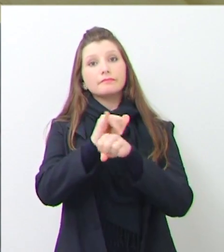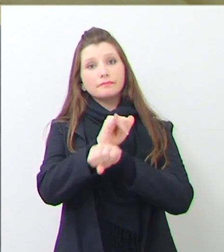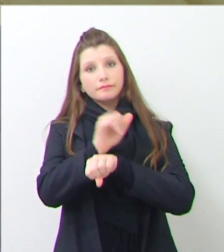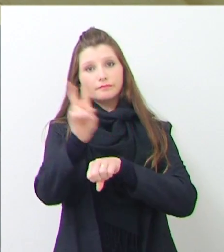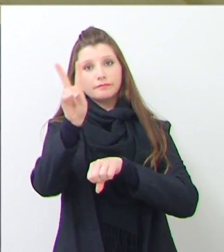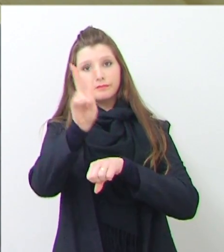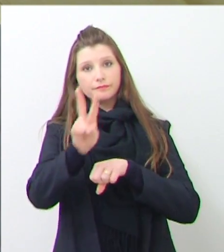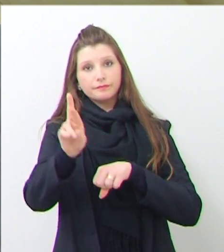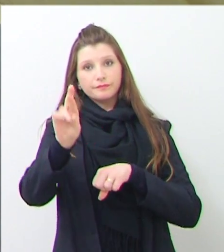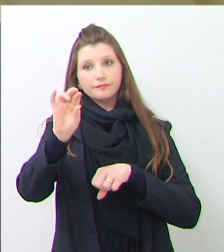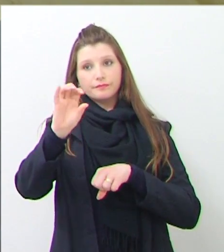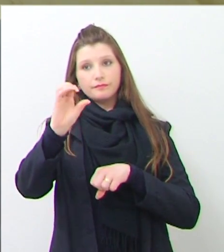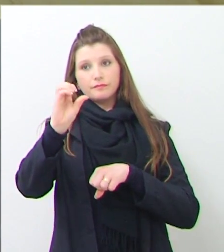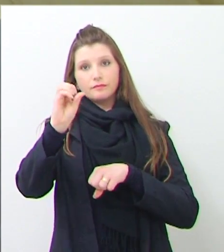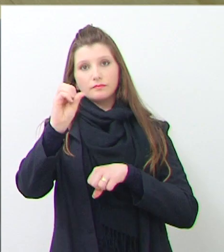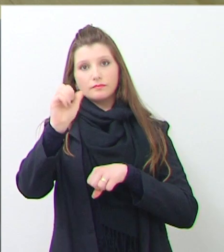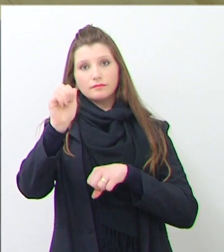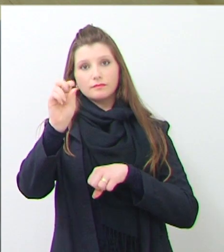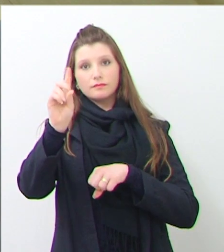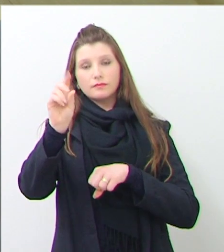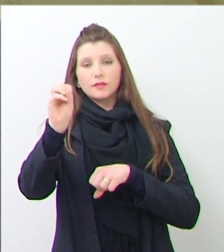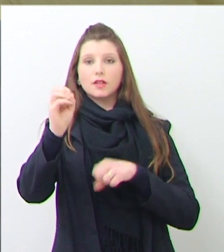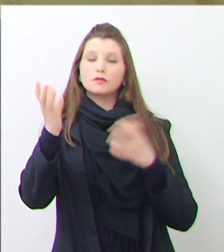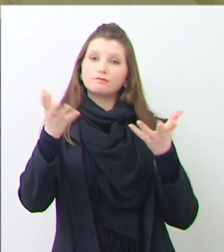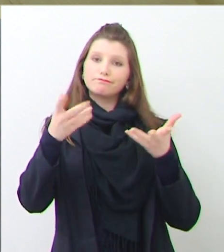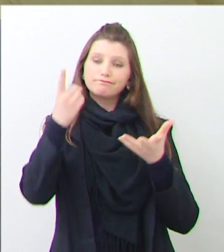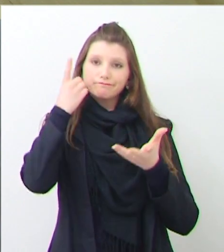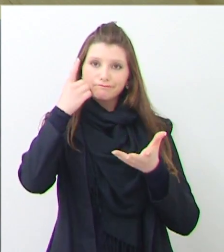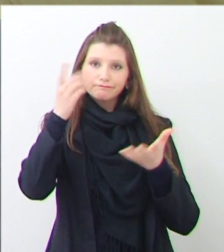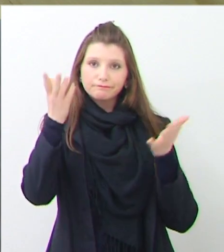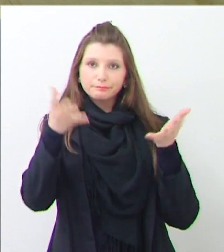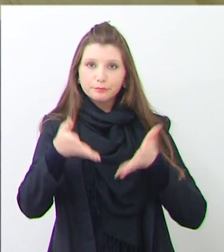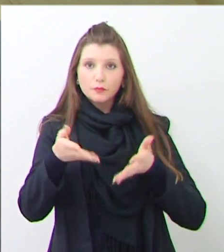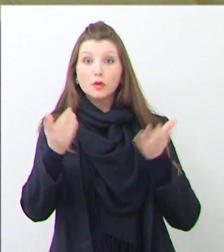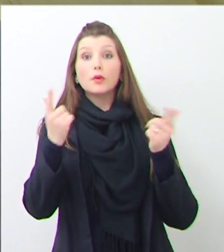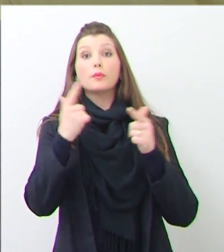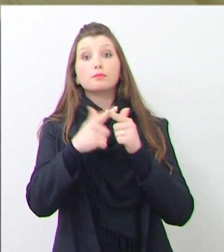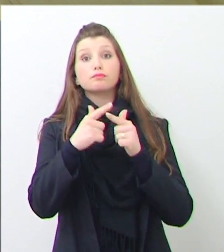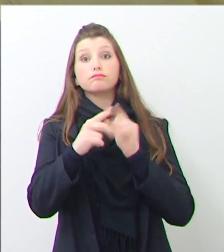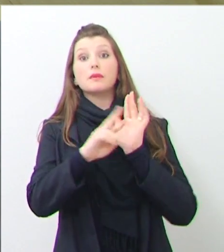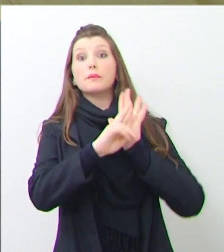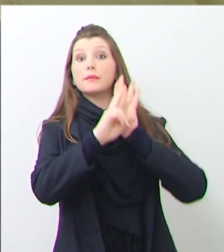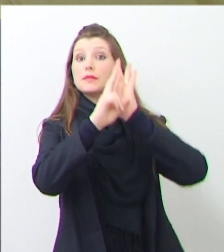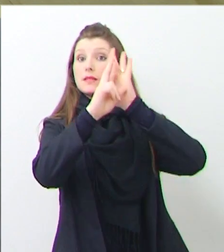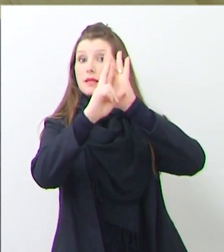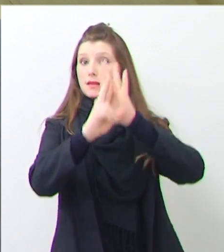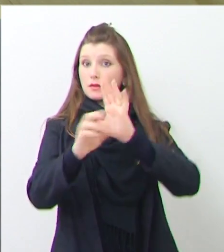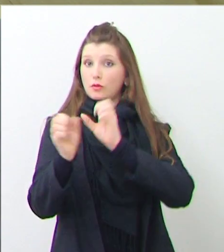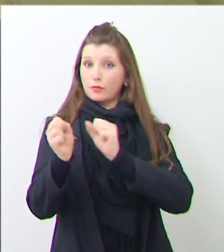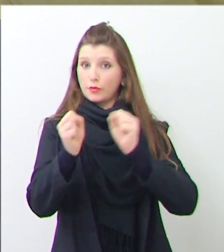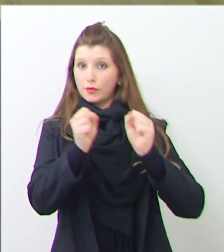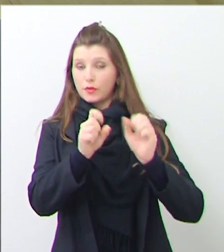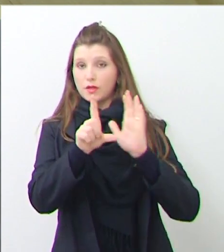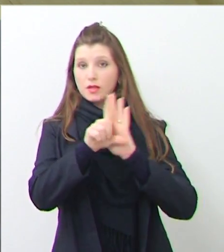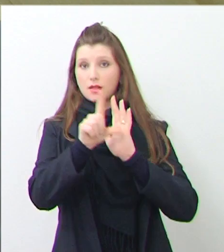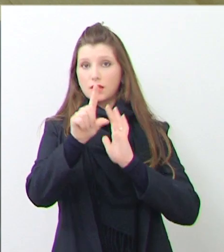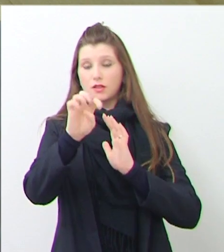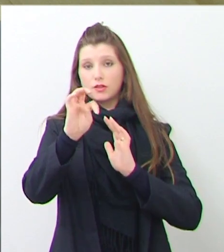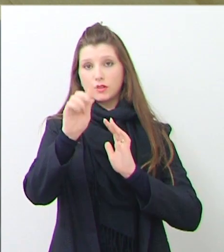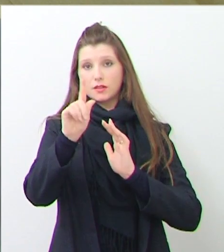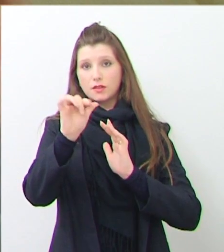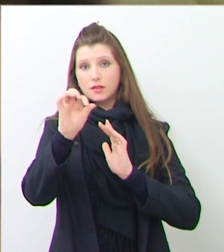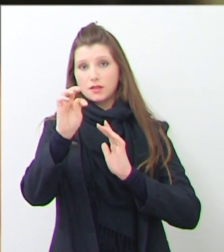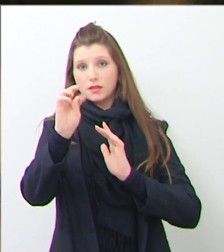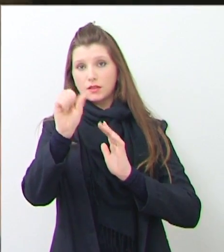vereador Ricardo Fabris na sessão ordinária desta data, por estar representando esse poder legislativo, conforme o artigo